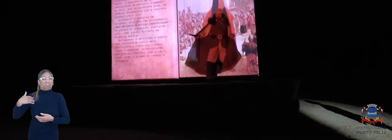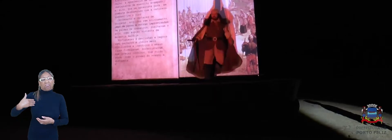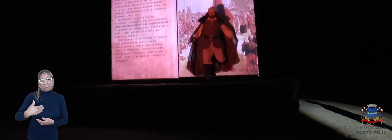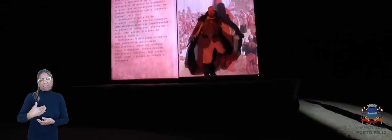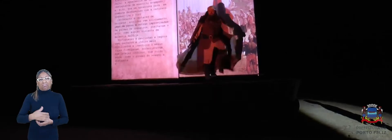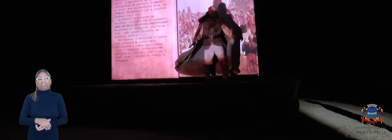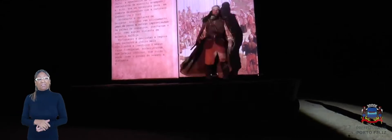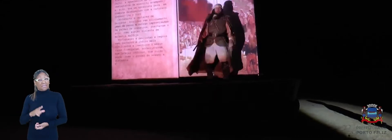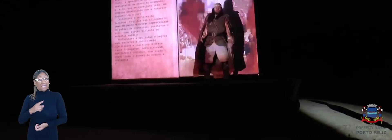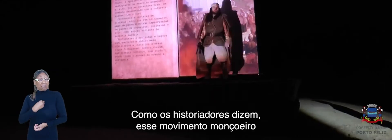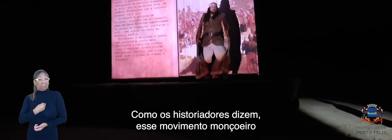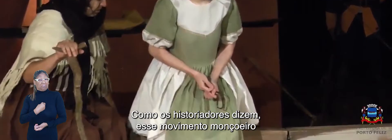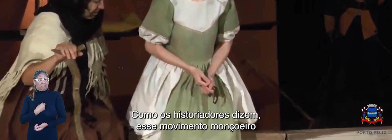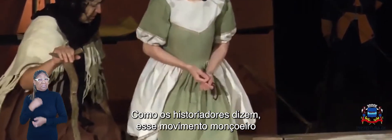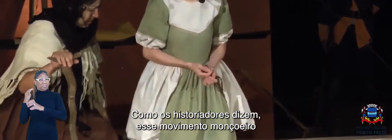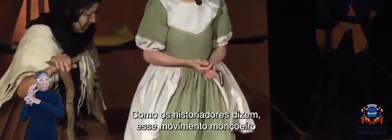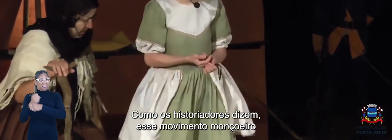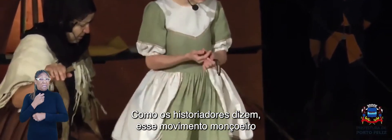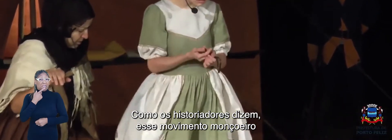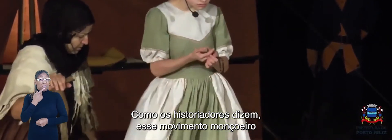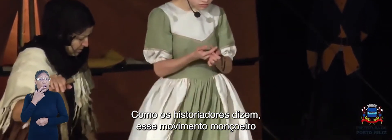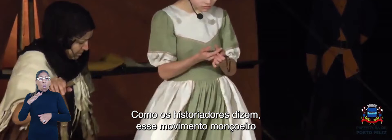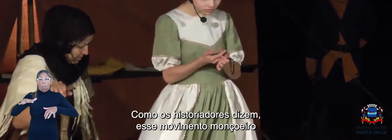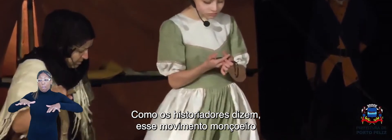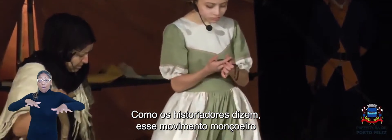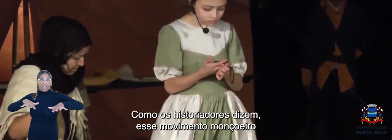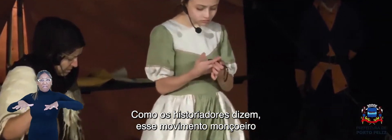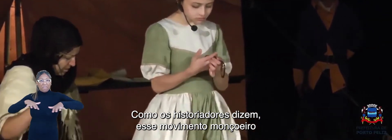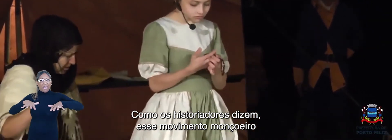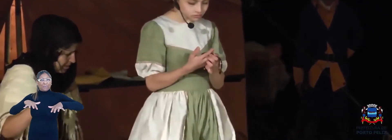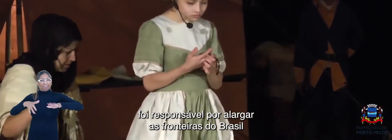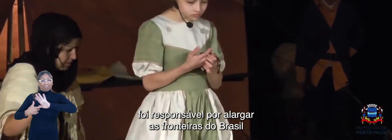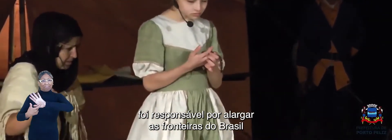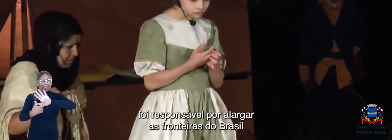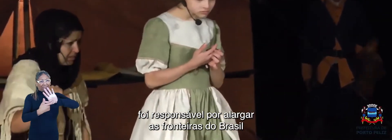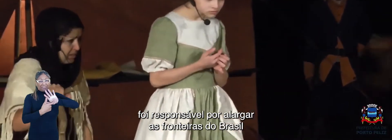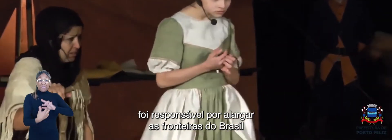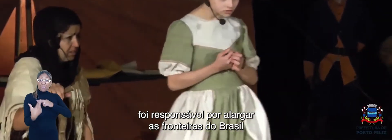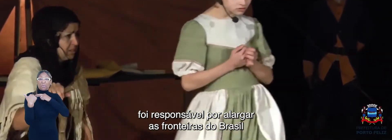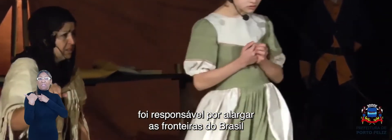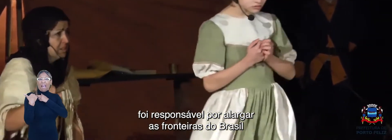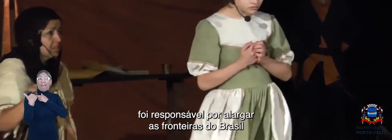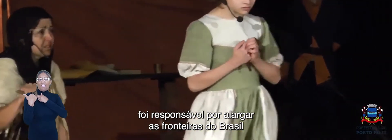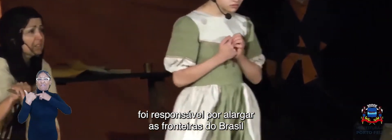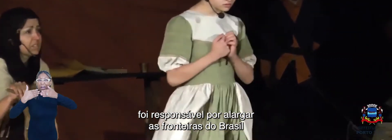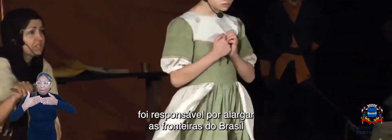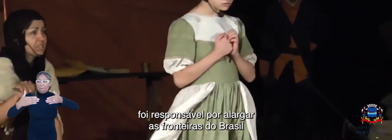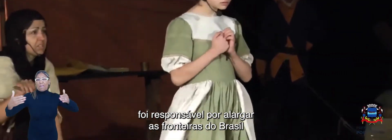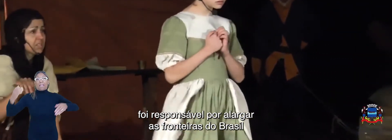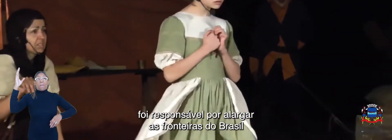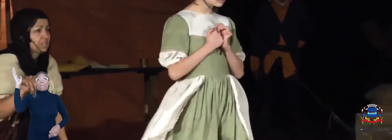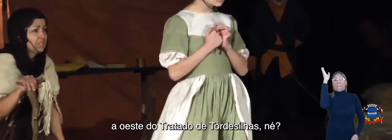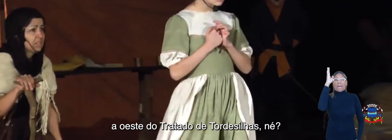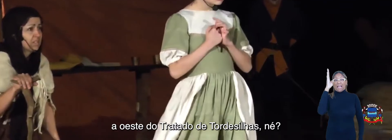tem. Como os historiadores dizem, esse movimento monçoeiro, ele foi responsável para alargar